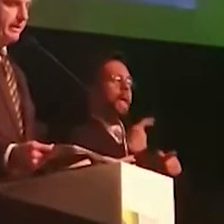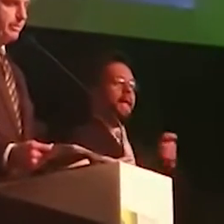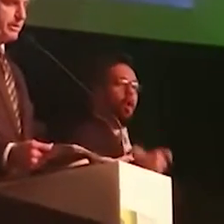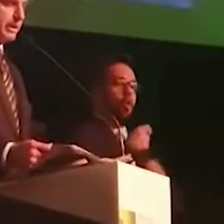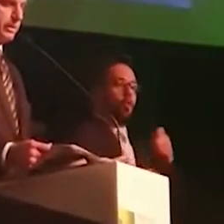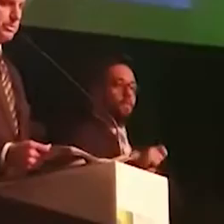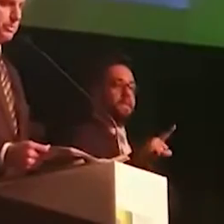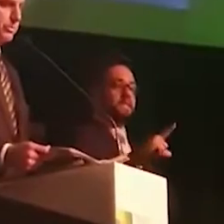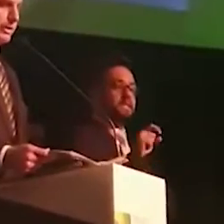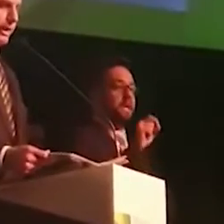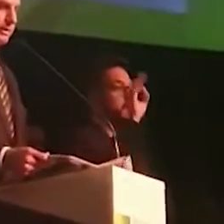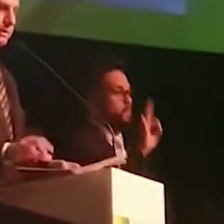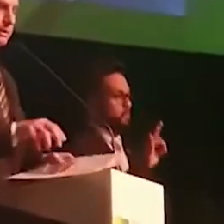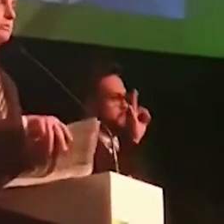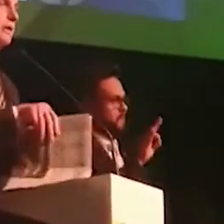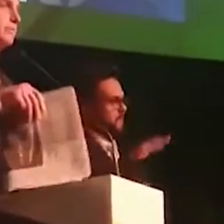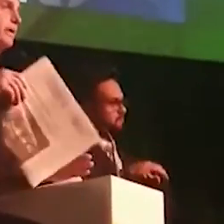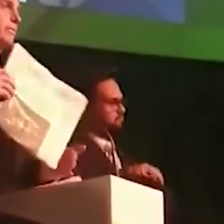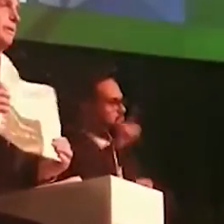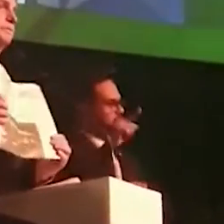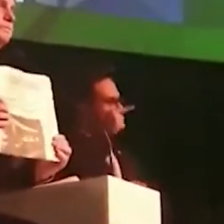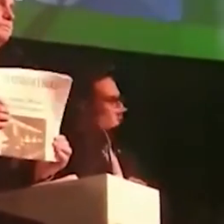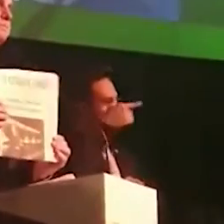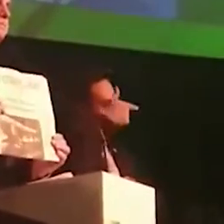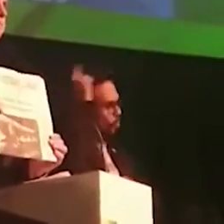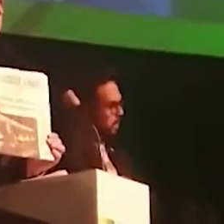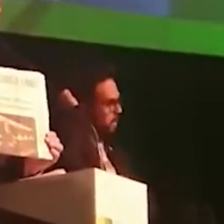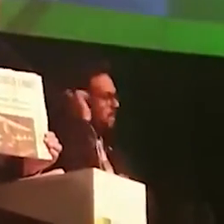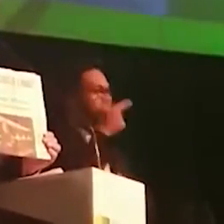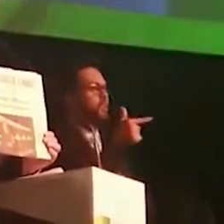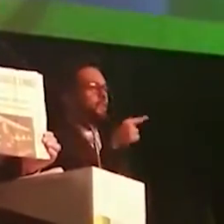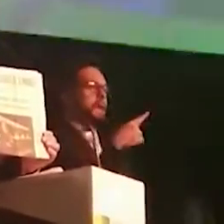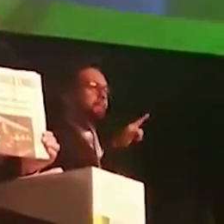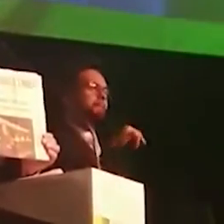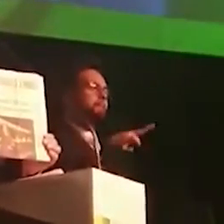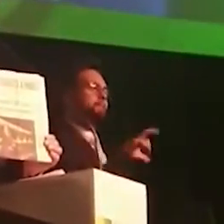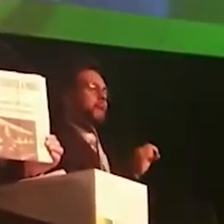é 100% com o Guedes e não tem plano B.